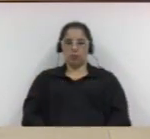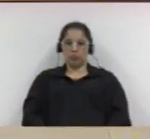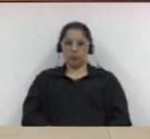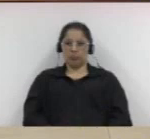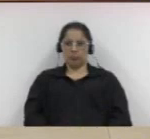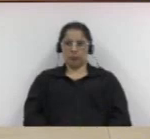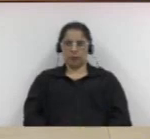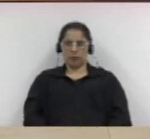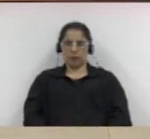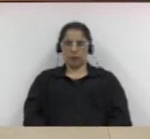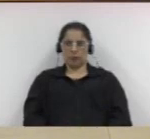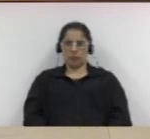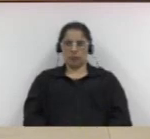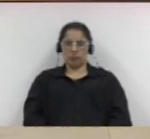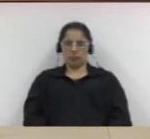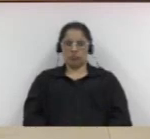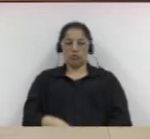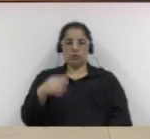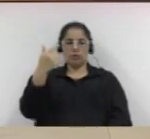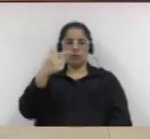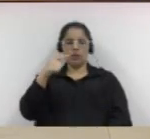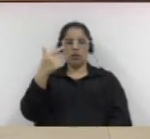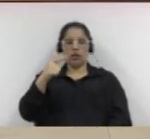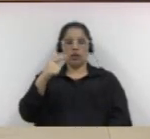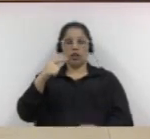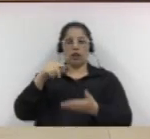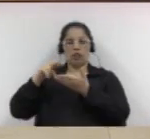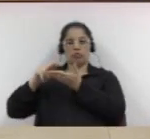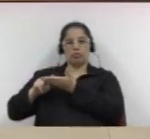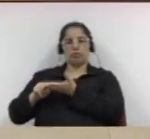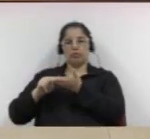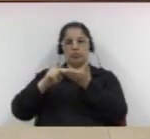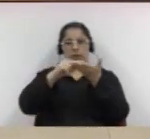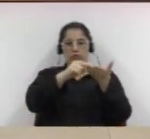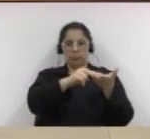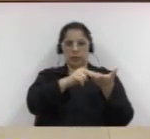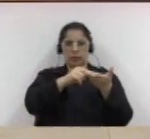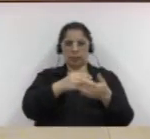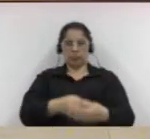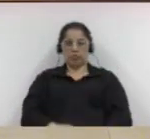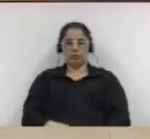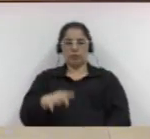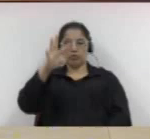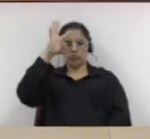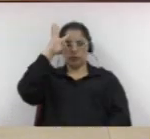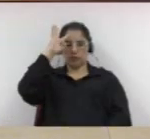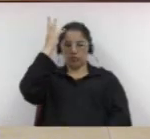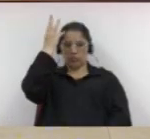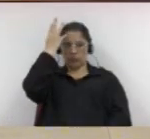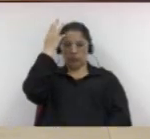discussão. Não havendo quem queira, encaminhe-se ao executivo. Requerimento